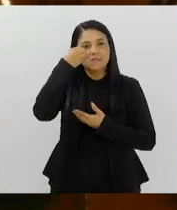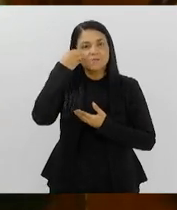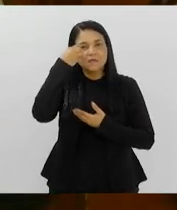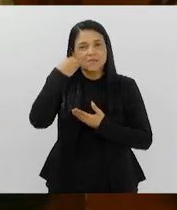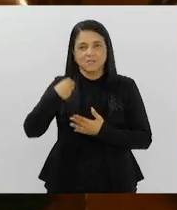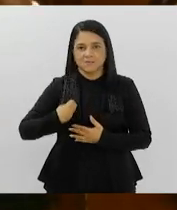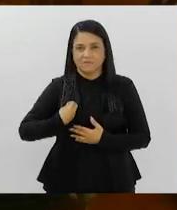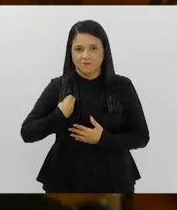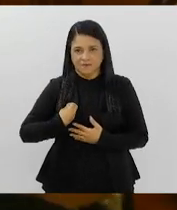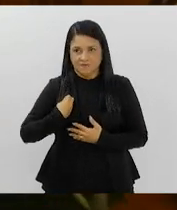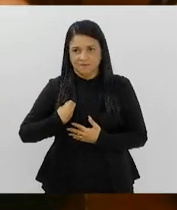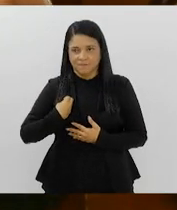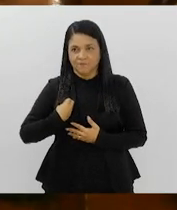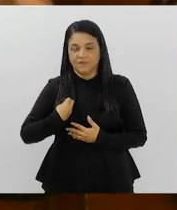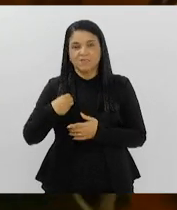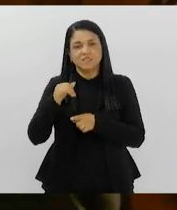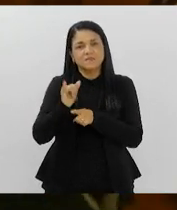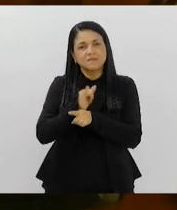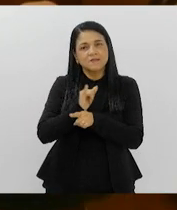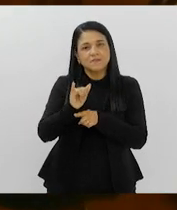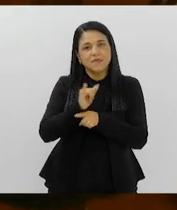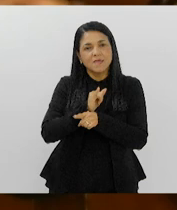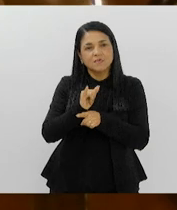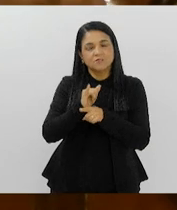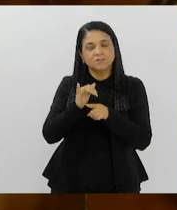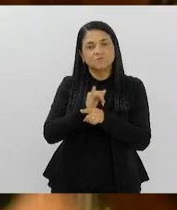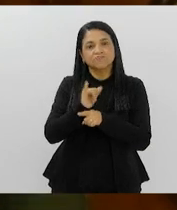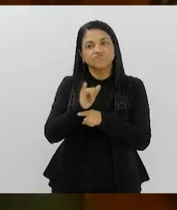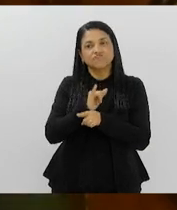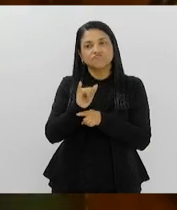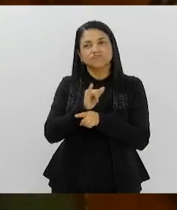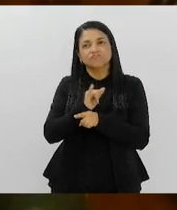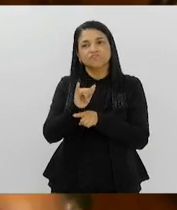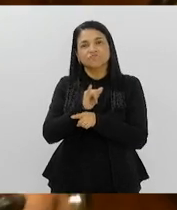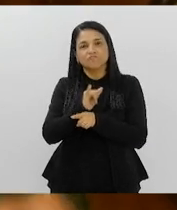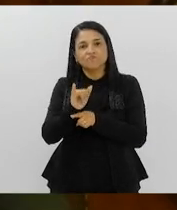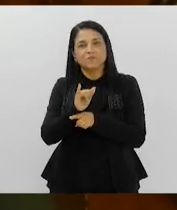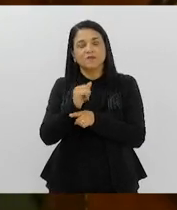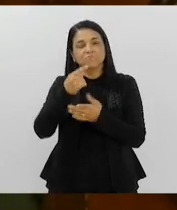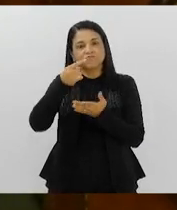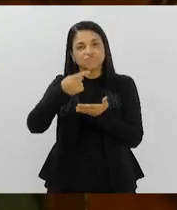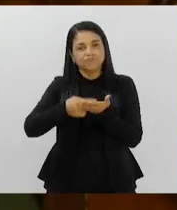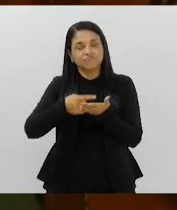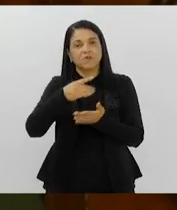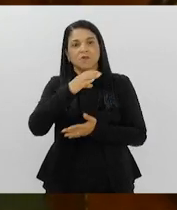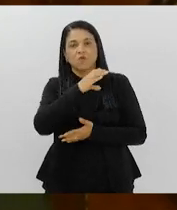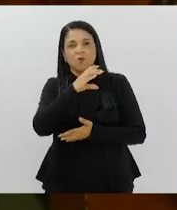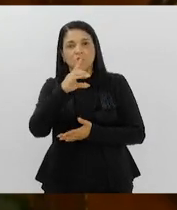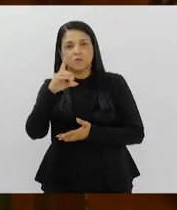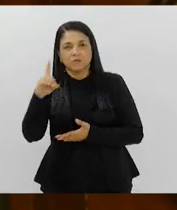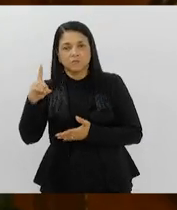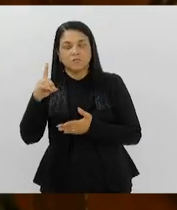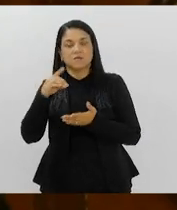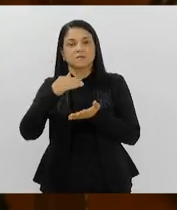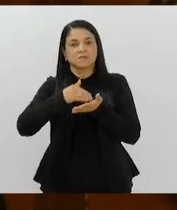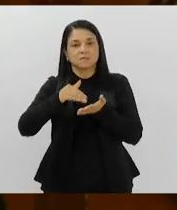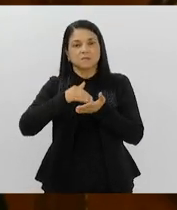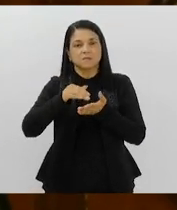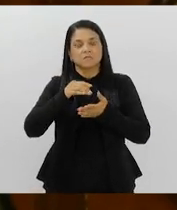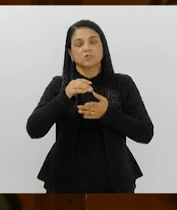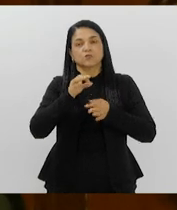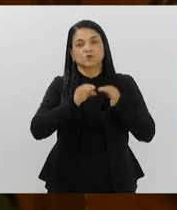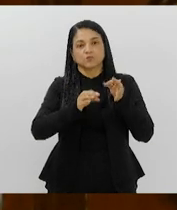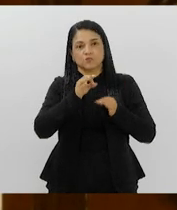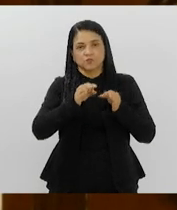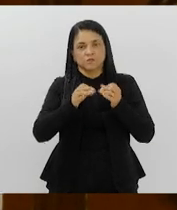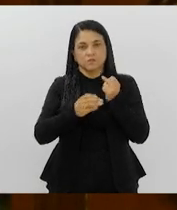que é uma estratégia de promoção de política de paz realizada através de uma coordenadoria da Secretaria de Justiça e Segurança Pública do